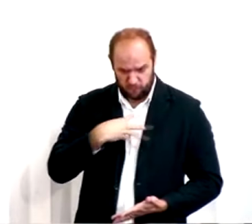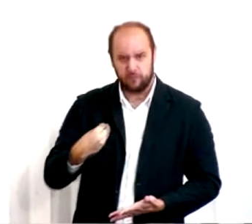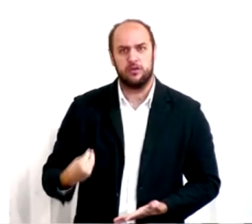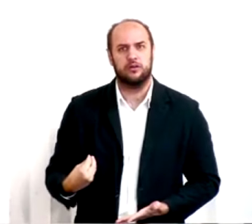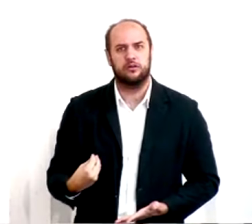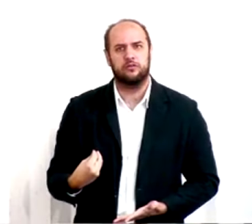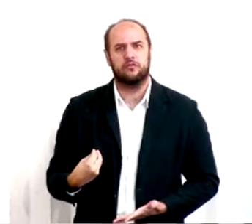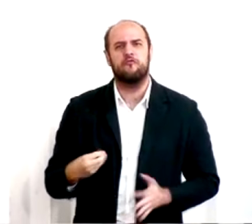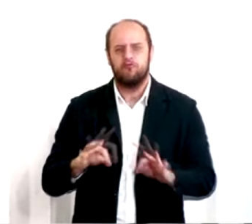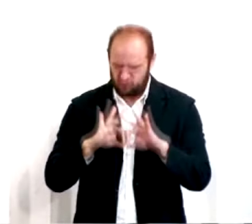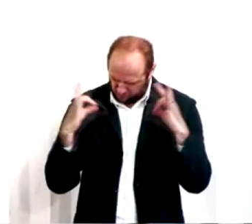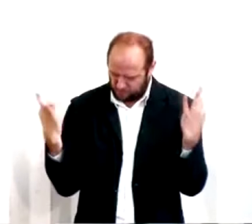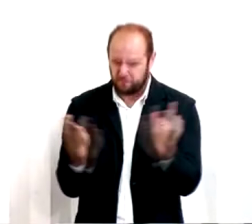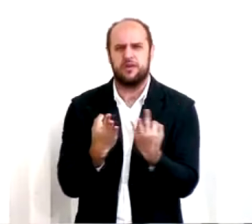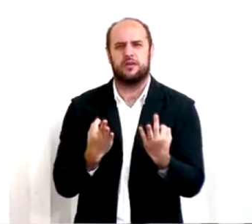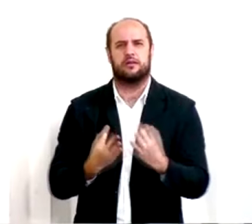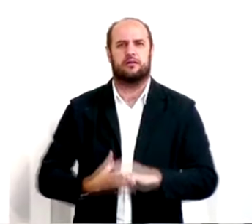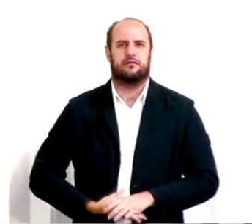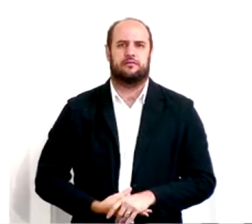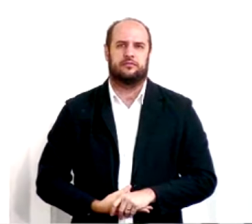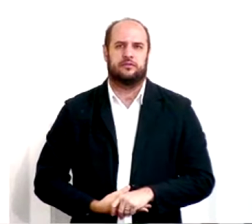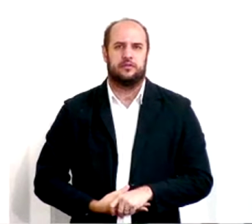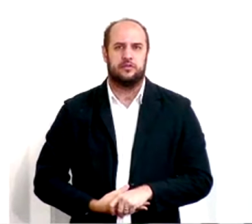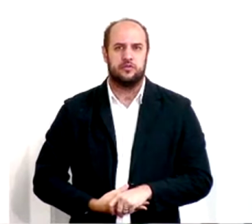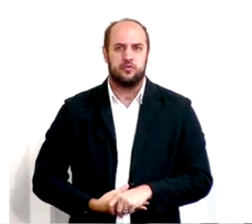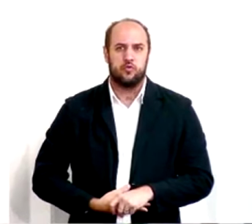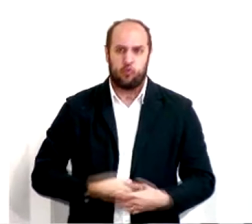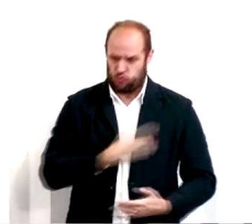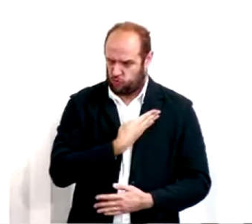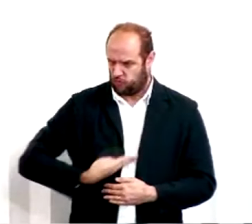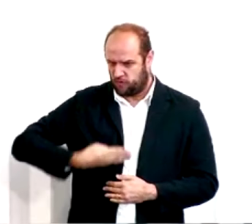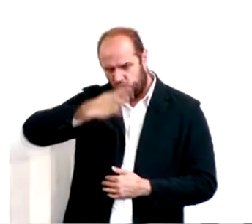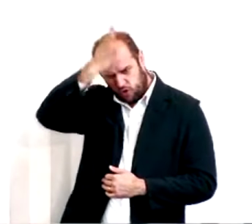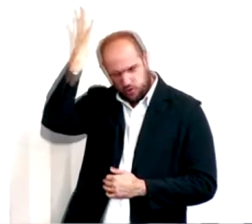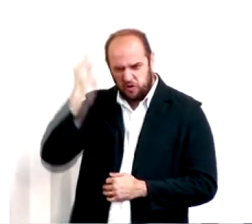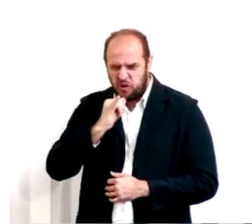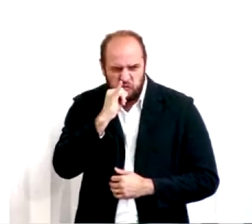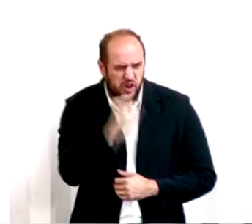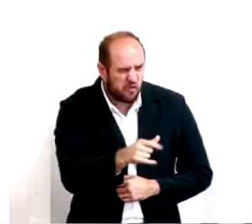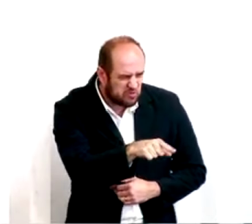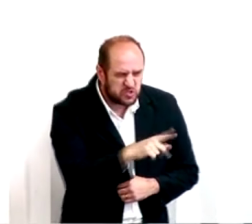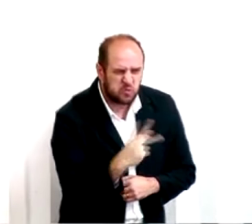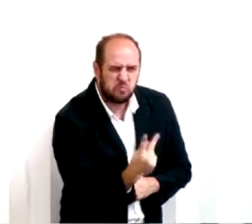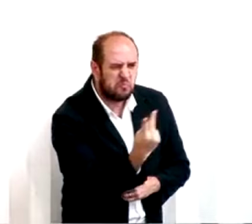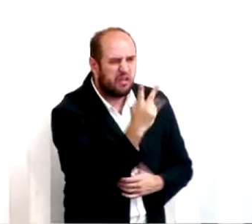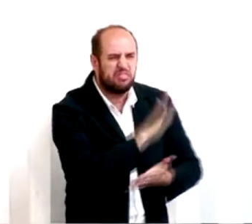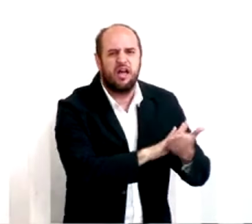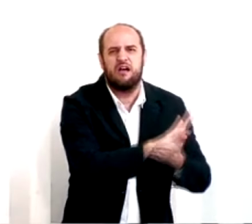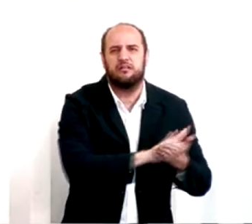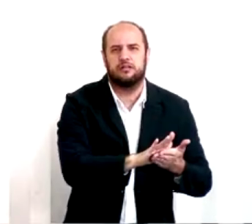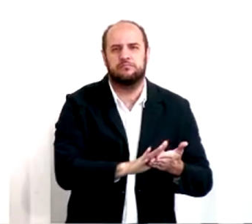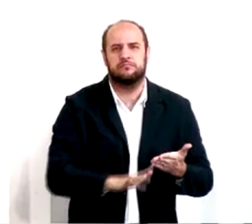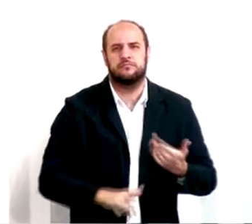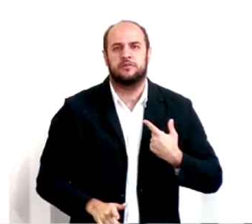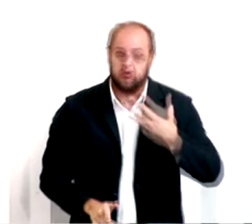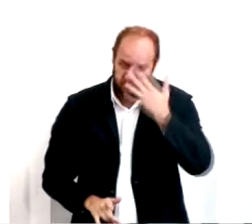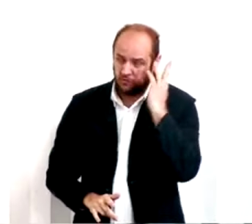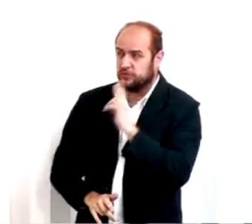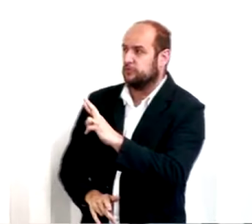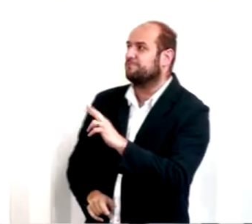somos famílias o próprio Império lhe dizia vocês não têm valor e eles reconheciam